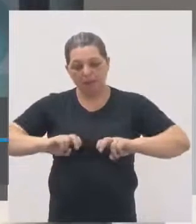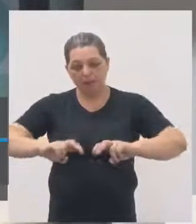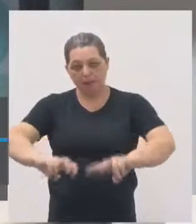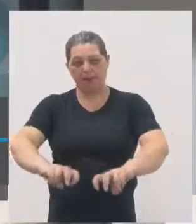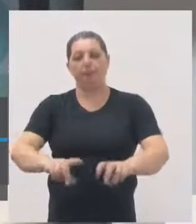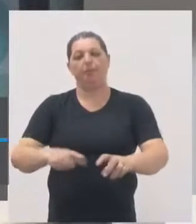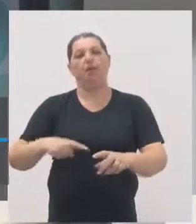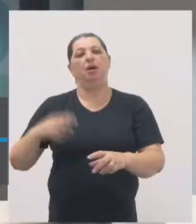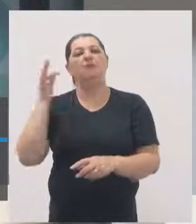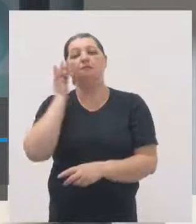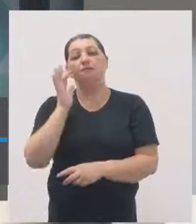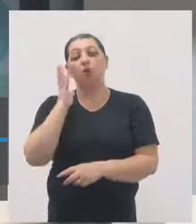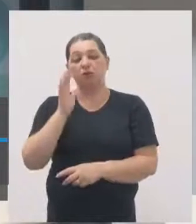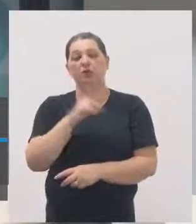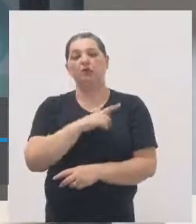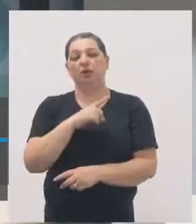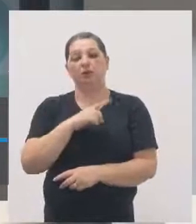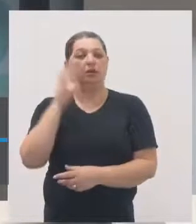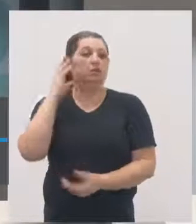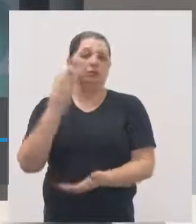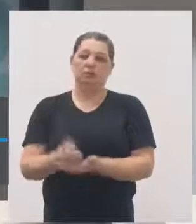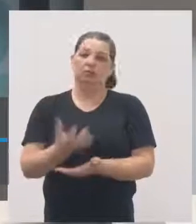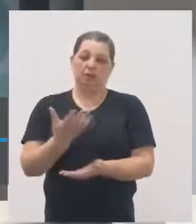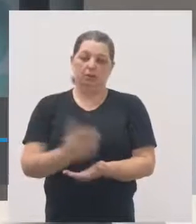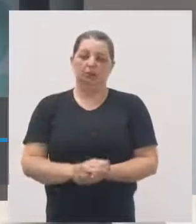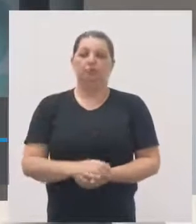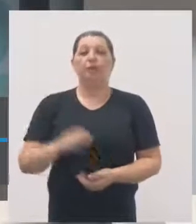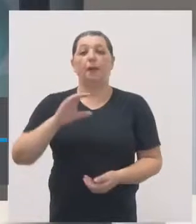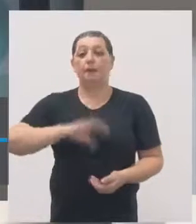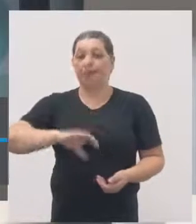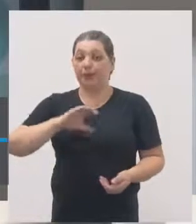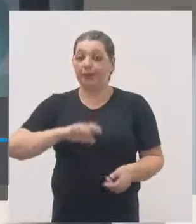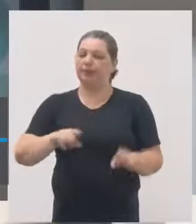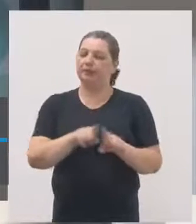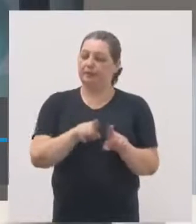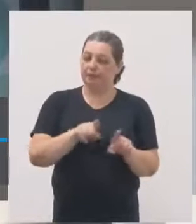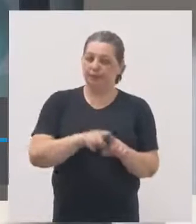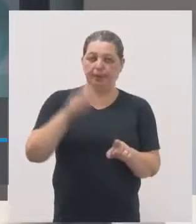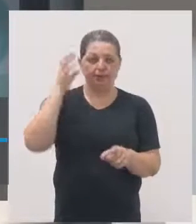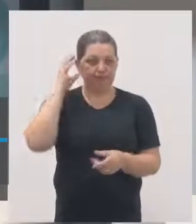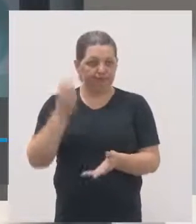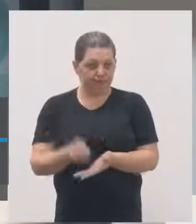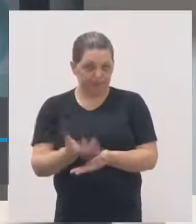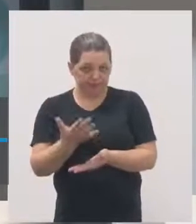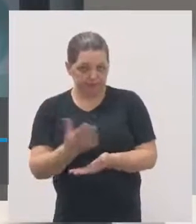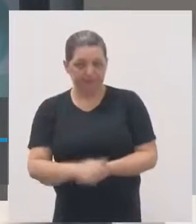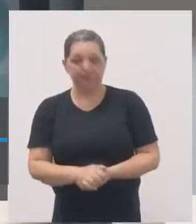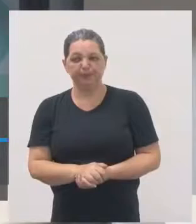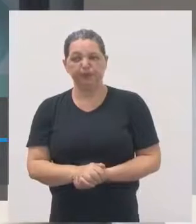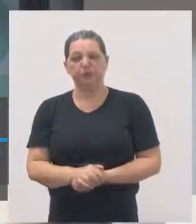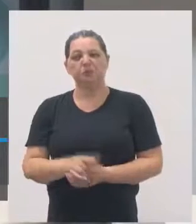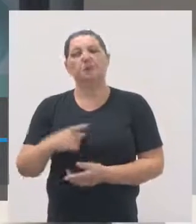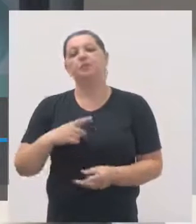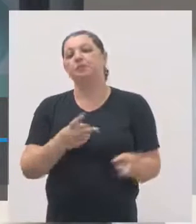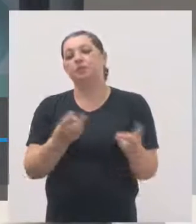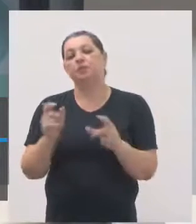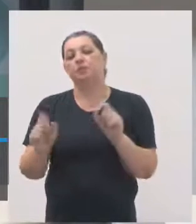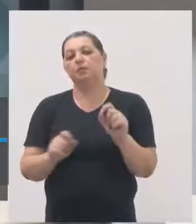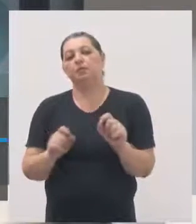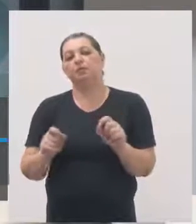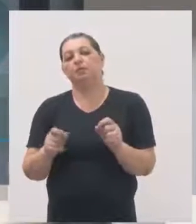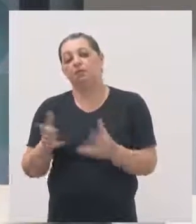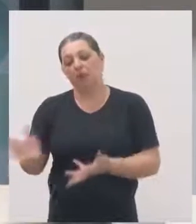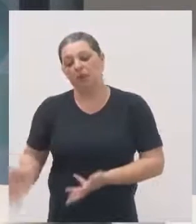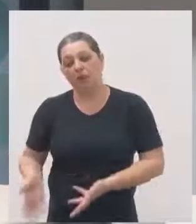exemplo, filosofia tem bastante produção de podcast, português tem bastante produção de podcast, e a gente percebe que é um estímulo,